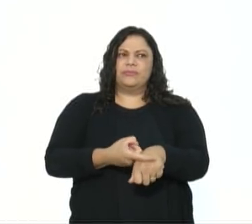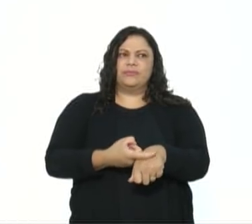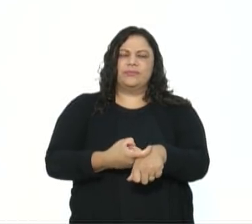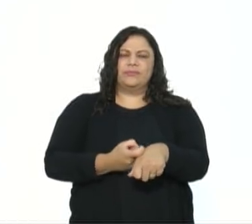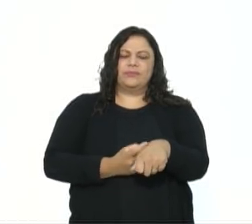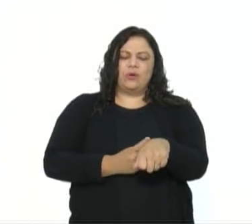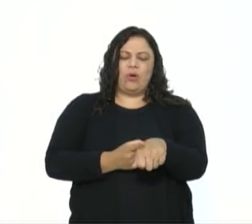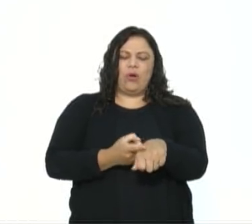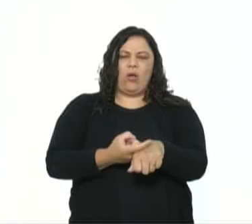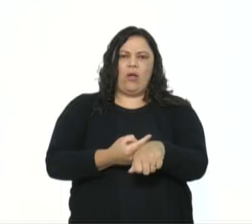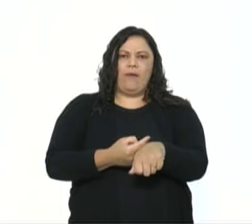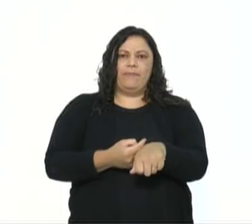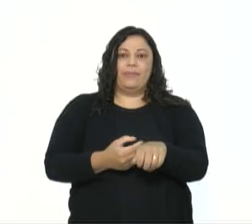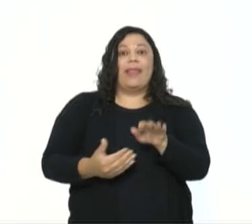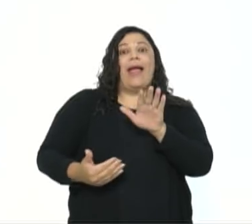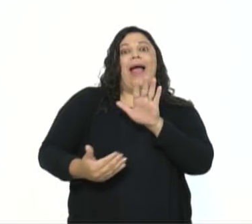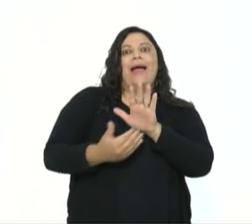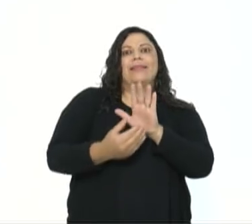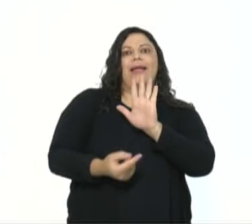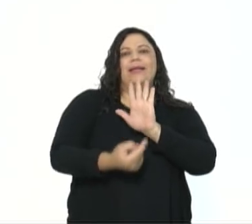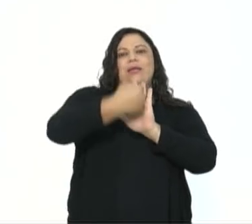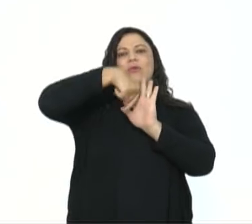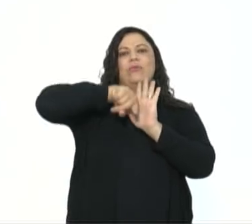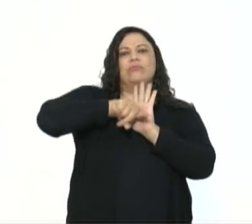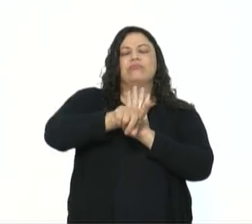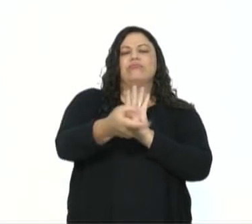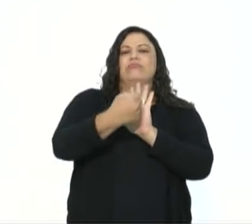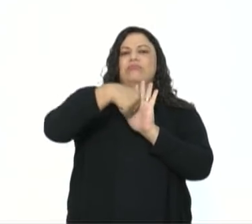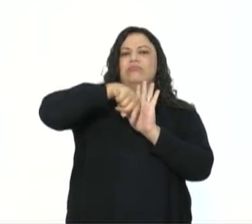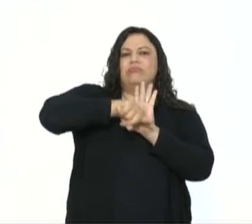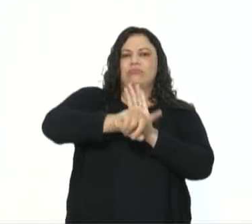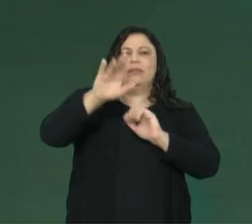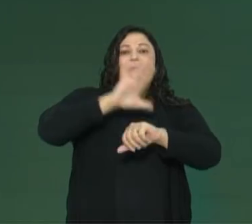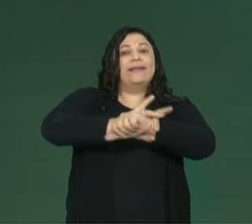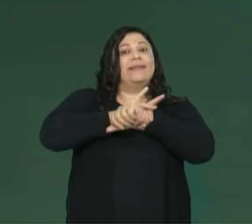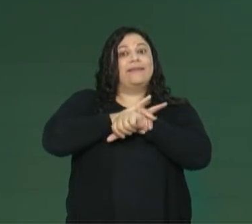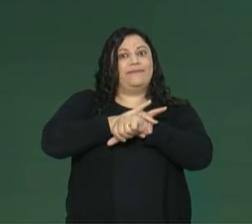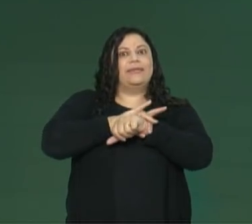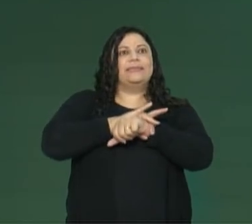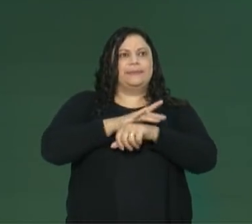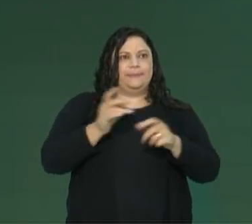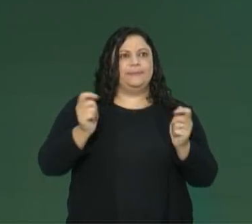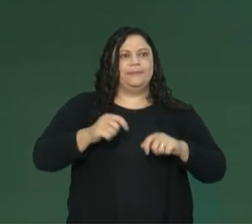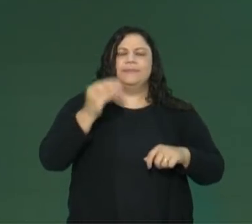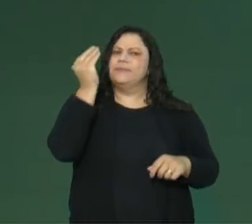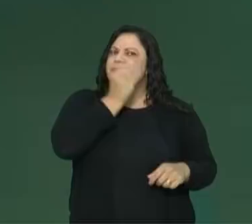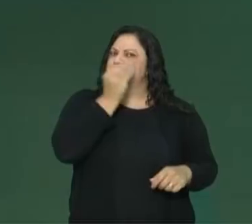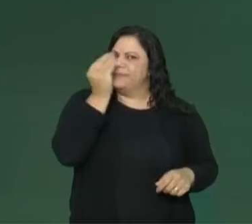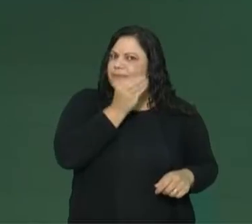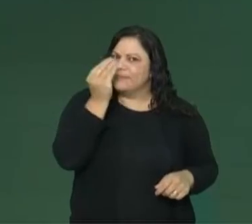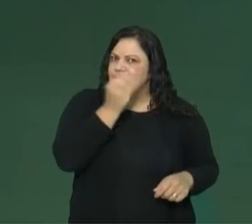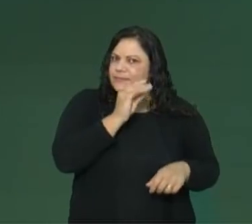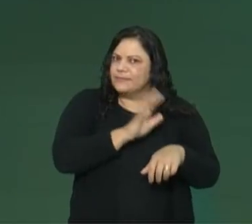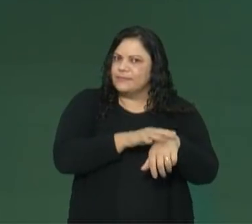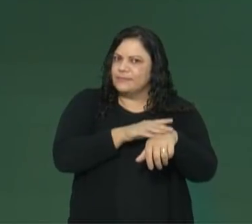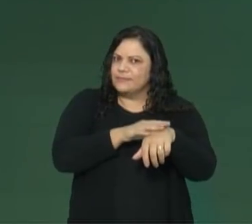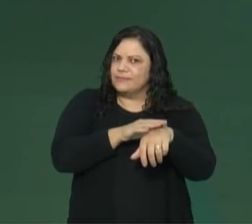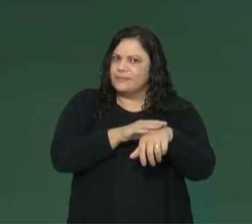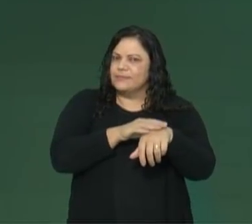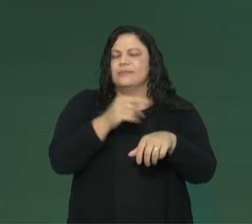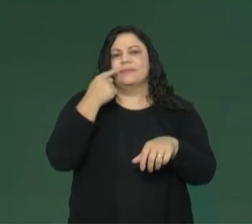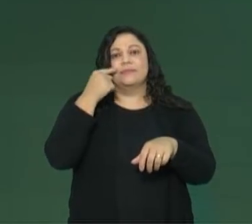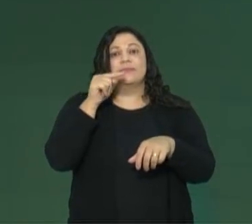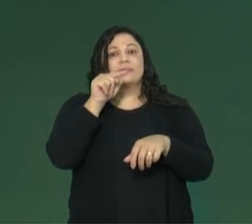defender você. Aqui é um caso onde está branda a doença, está fraca, amena, porque aqui nós vemos dois